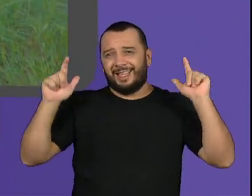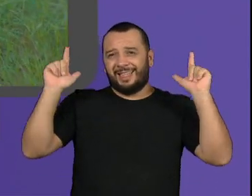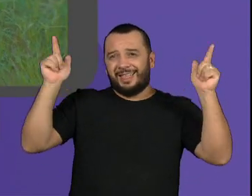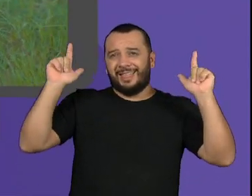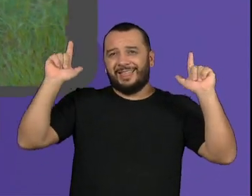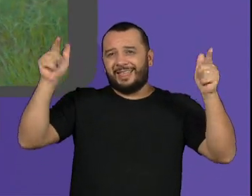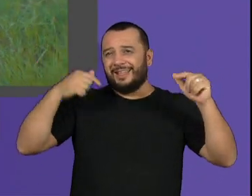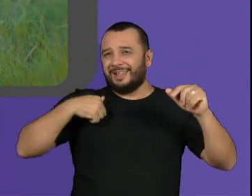Fiquei doidão,